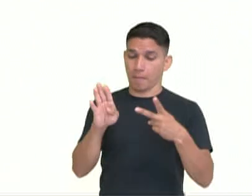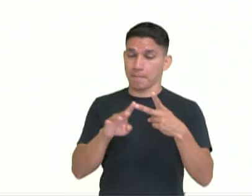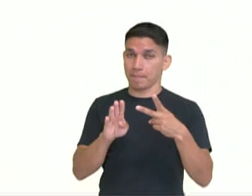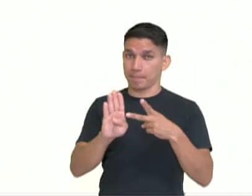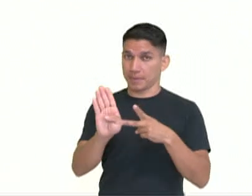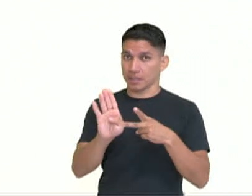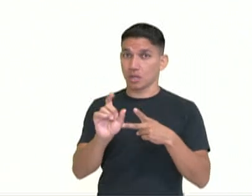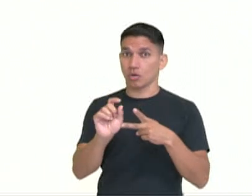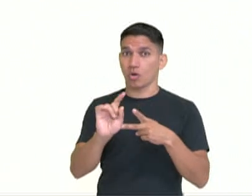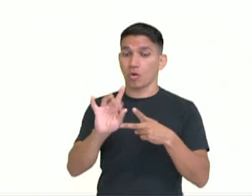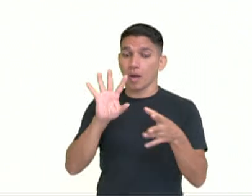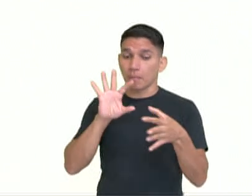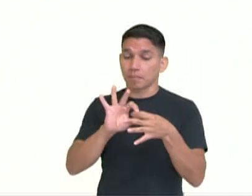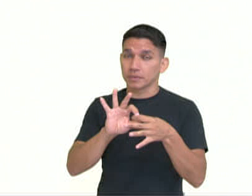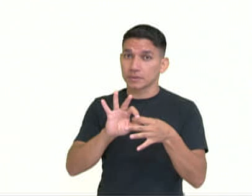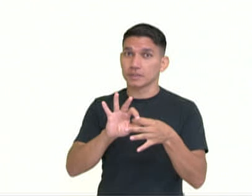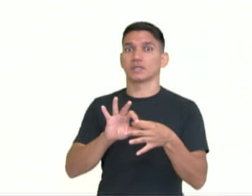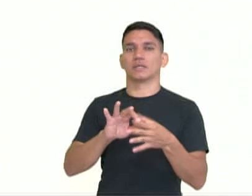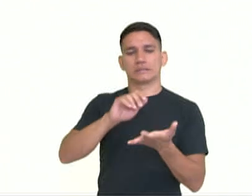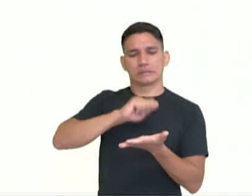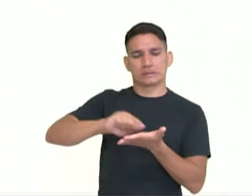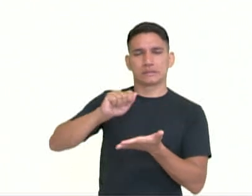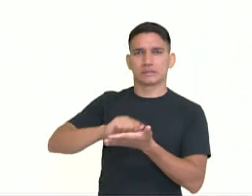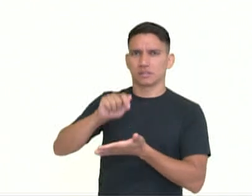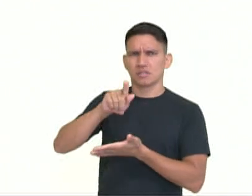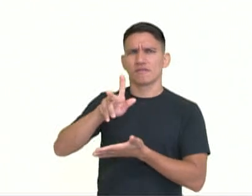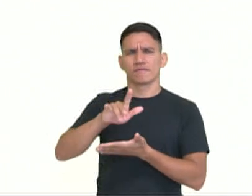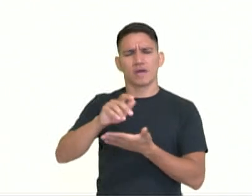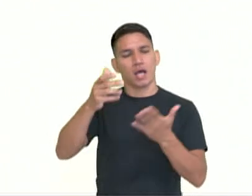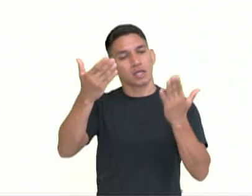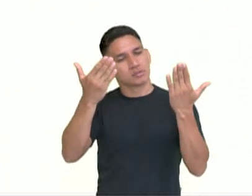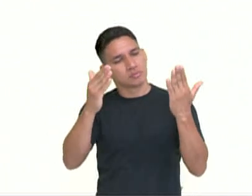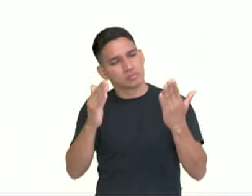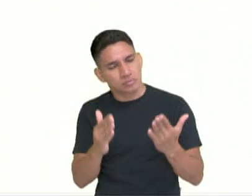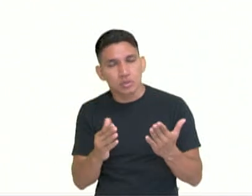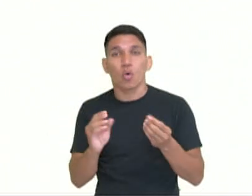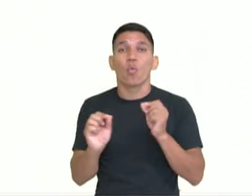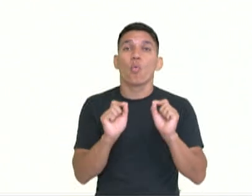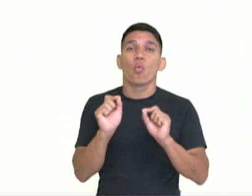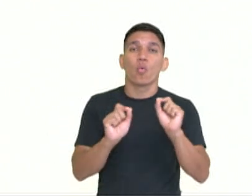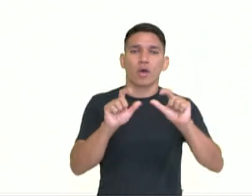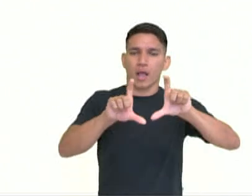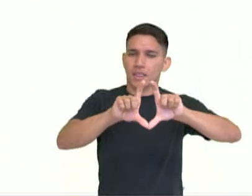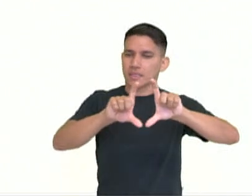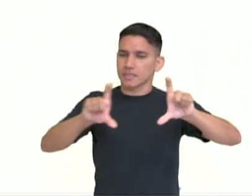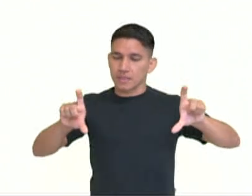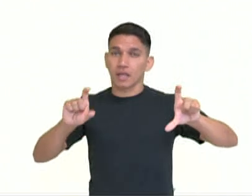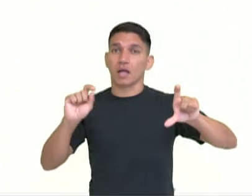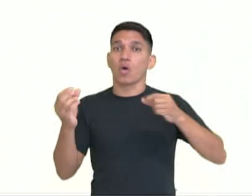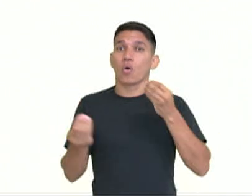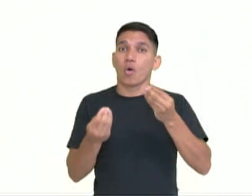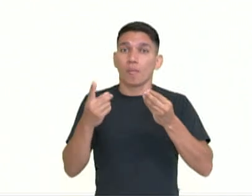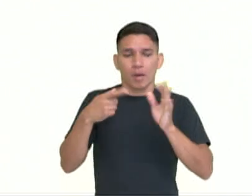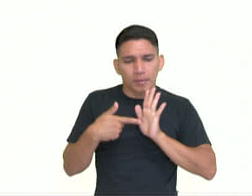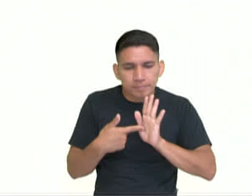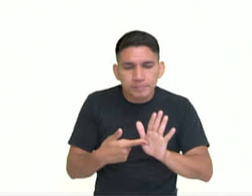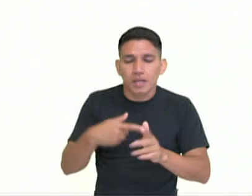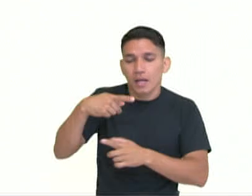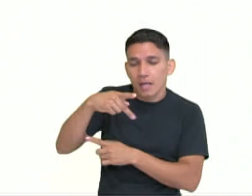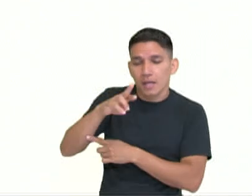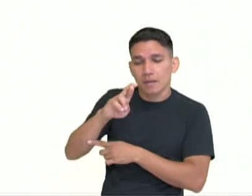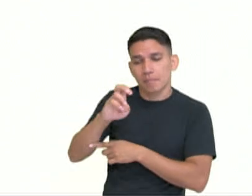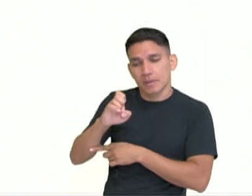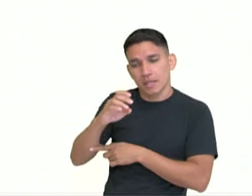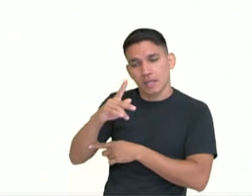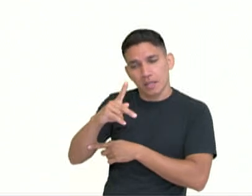quê? Na escrita. Então, você vai fazer uma análise do texto escrito, buscando as